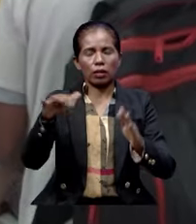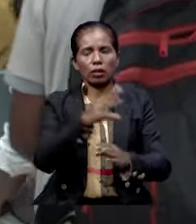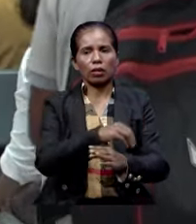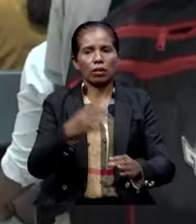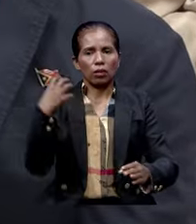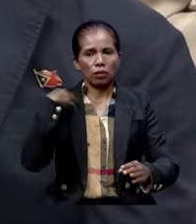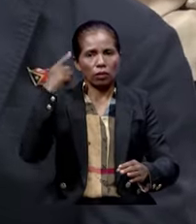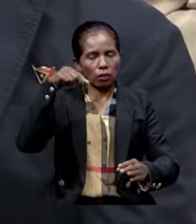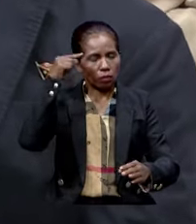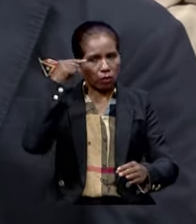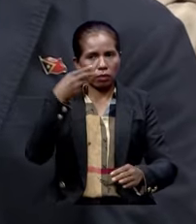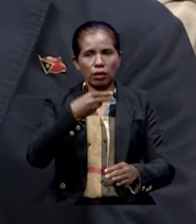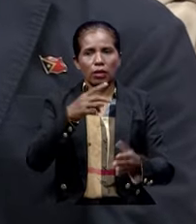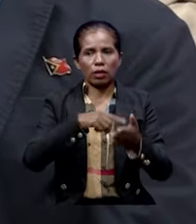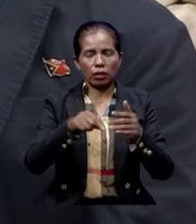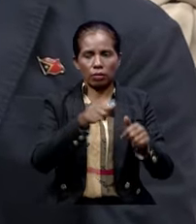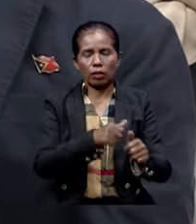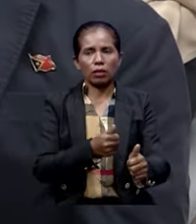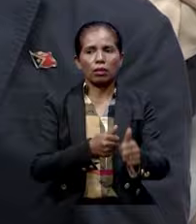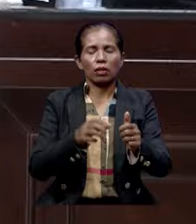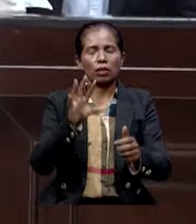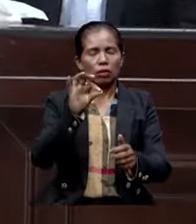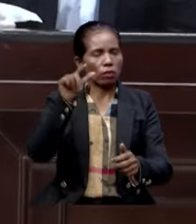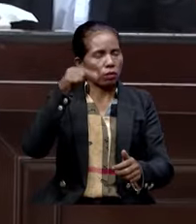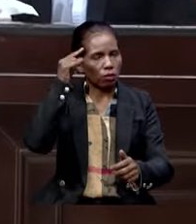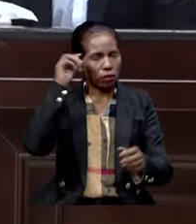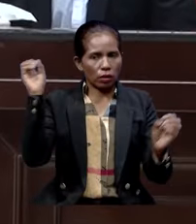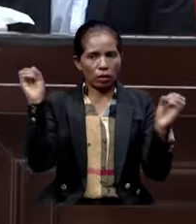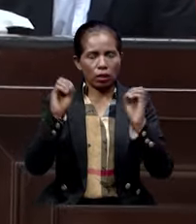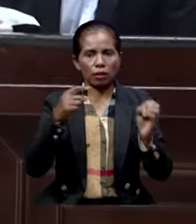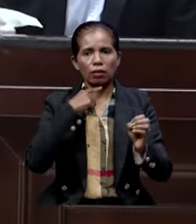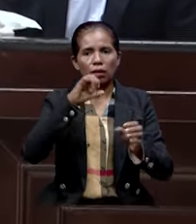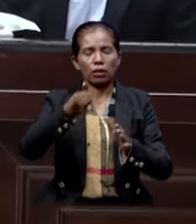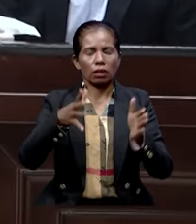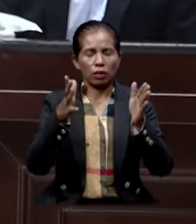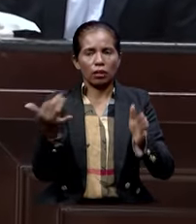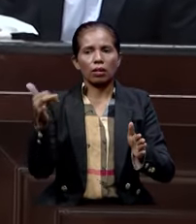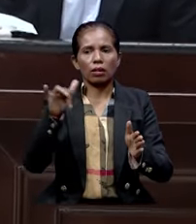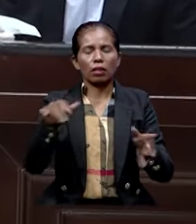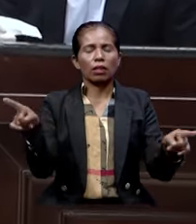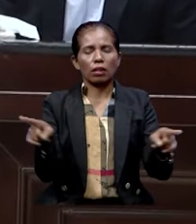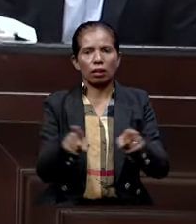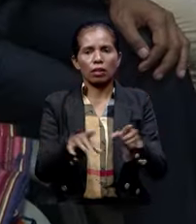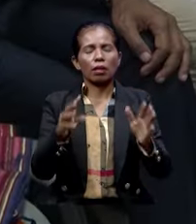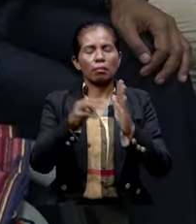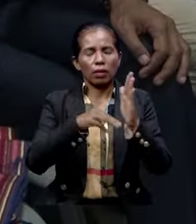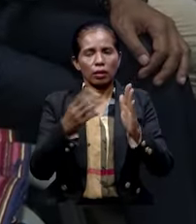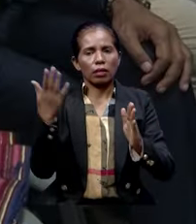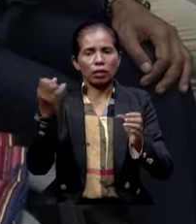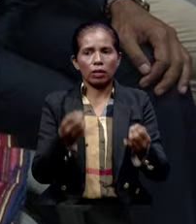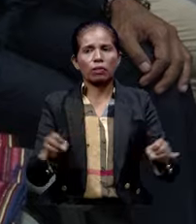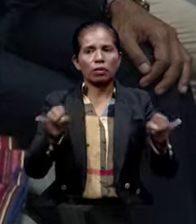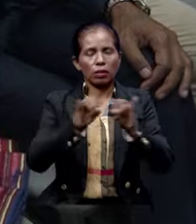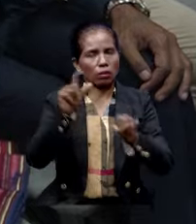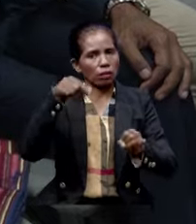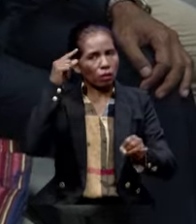Palácio Governo Quintané. Tuir Expedito, nono governo, se la considera jornalista Sira Nebe Saiona, Medi Oficer e Instituição